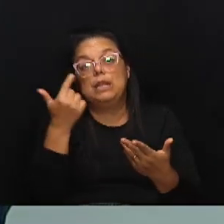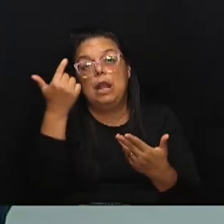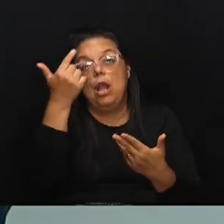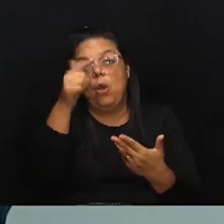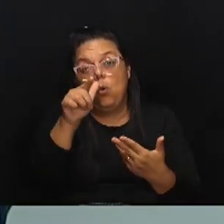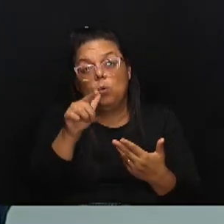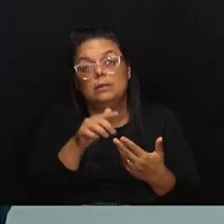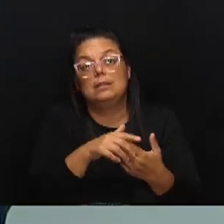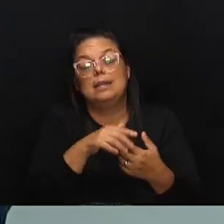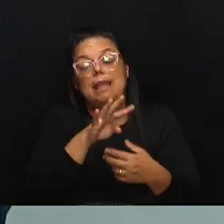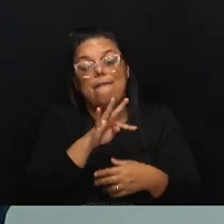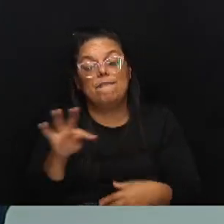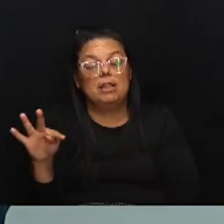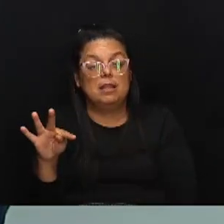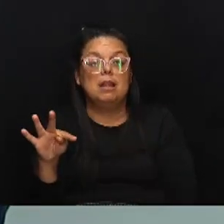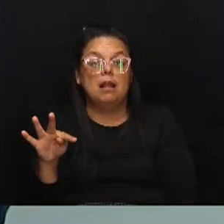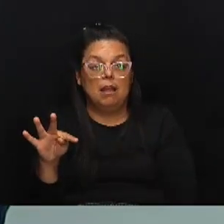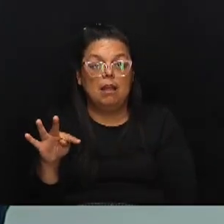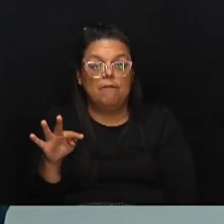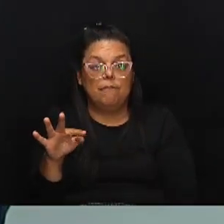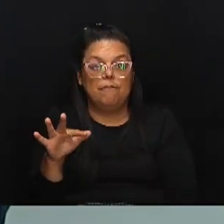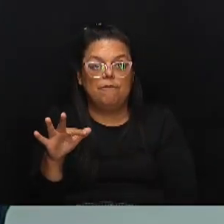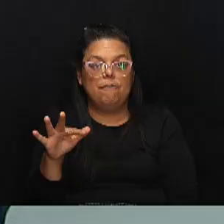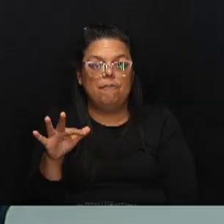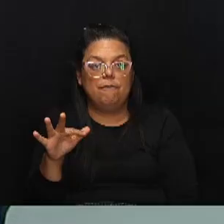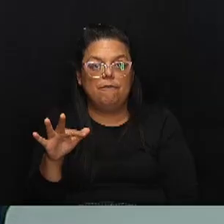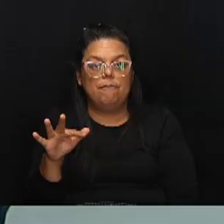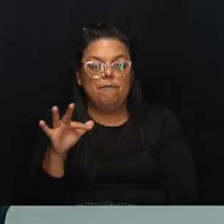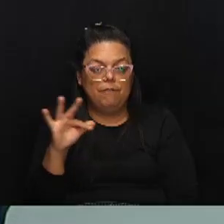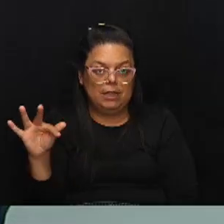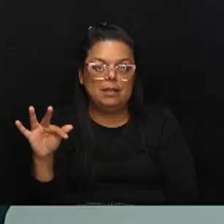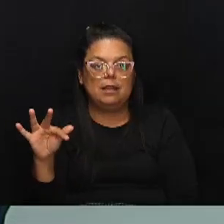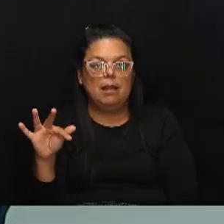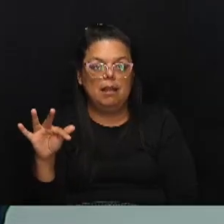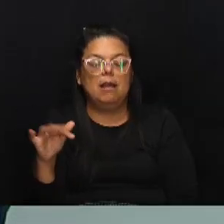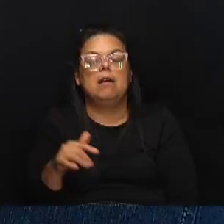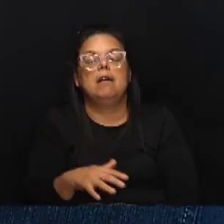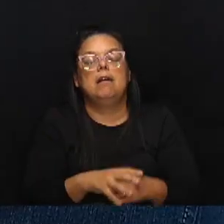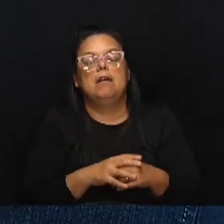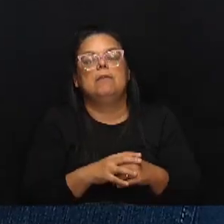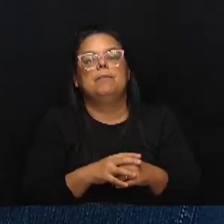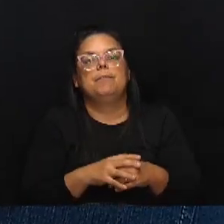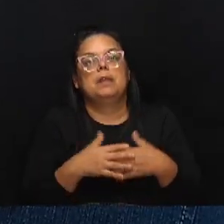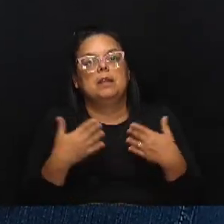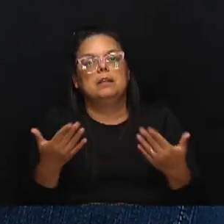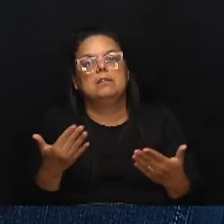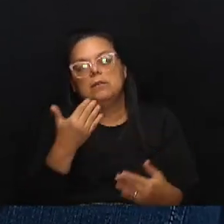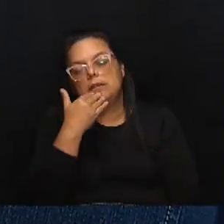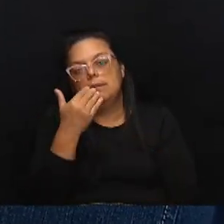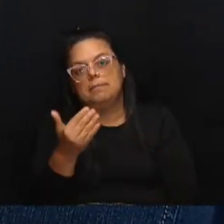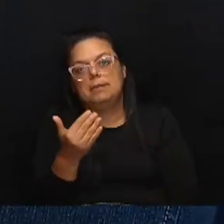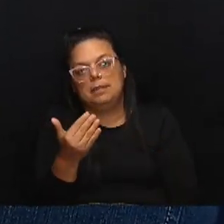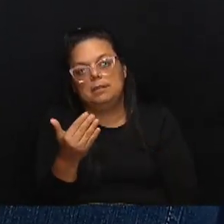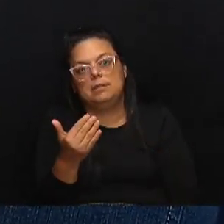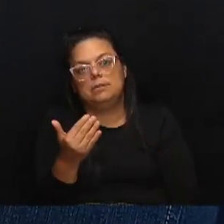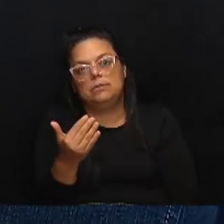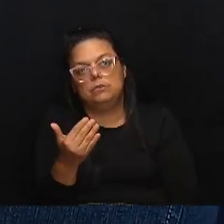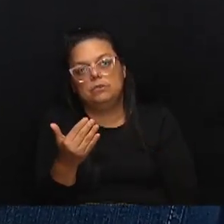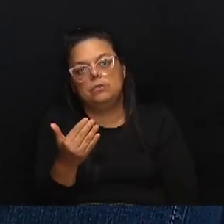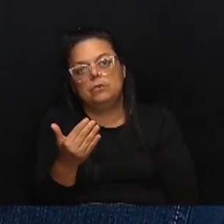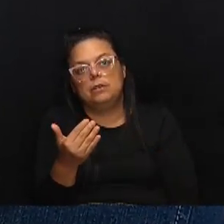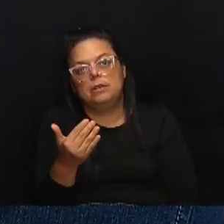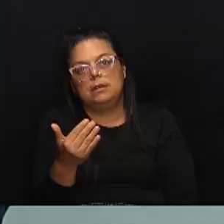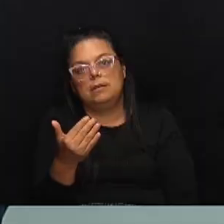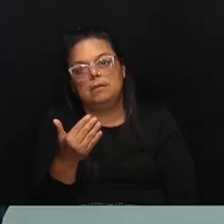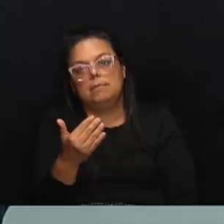como a federal. Não caberia à Câmara para poder legislar sobre isso, Então ela pede para que parem de